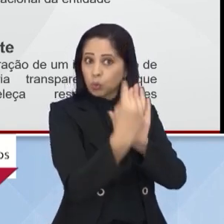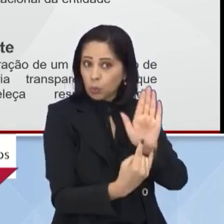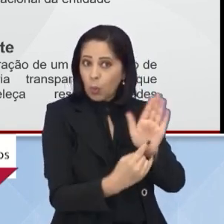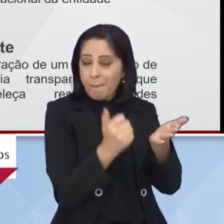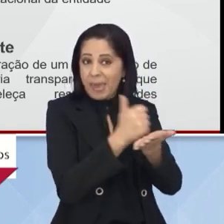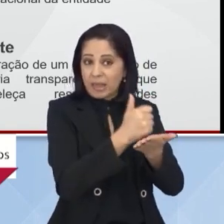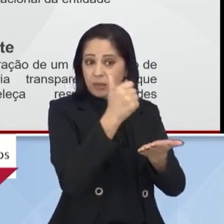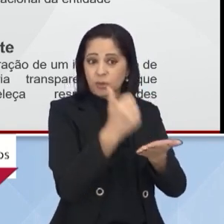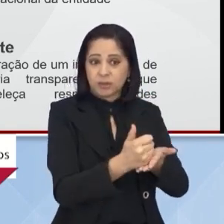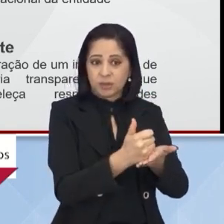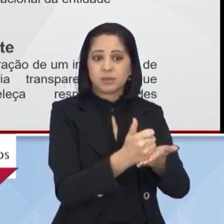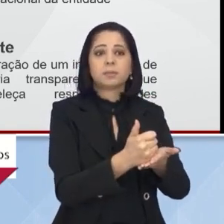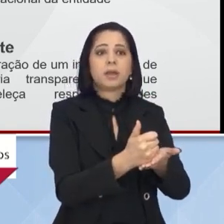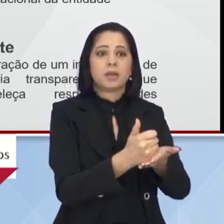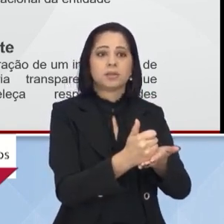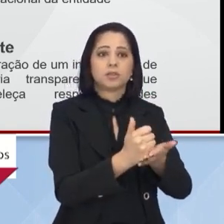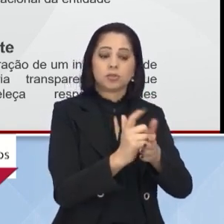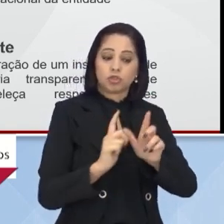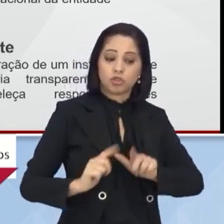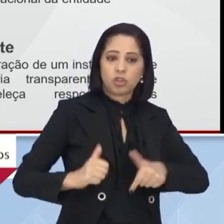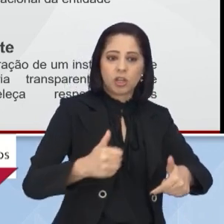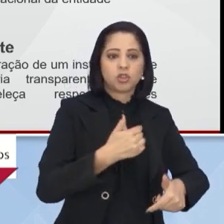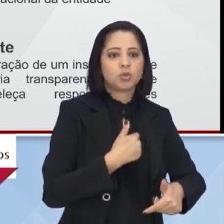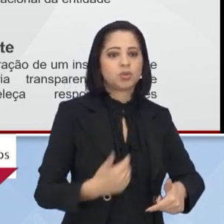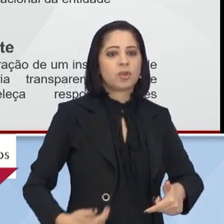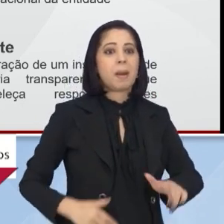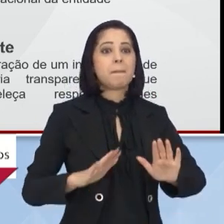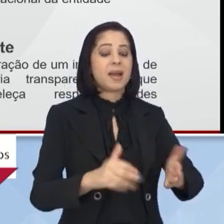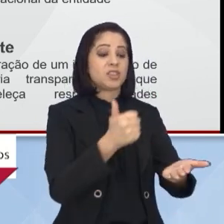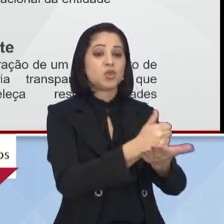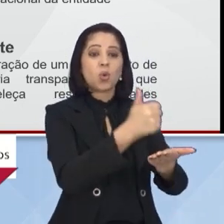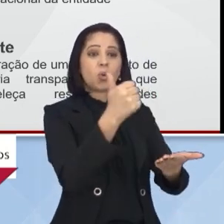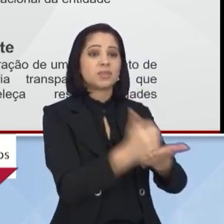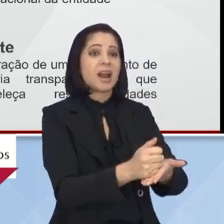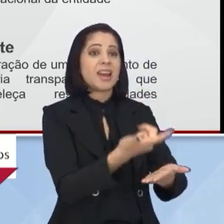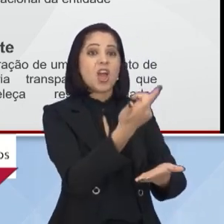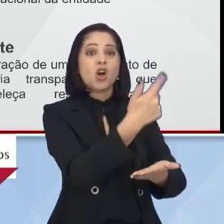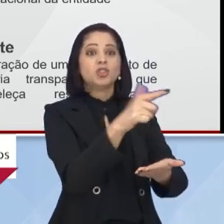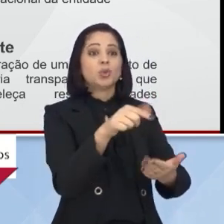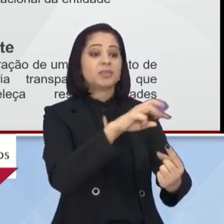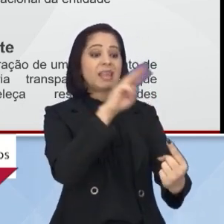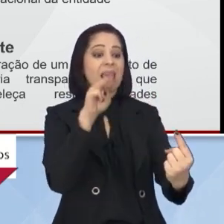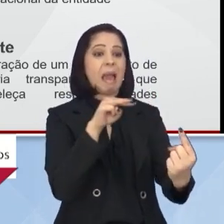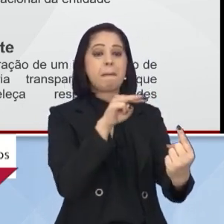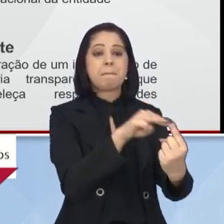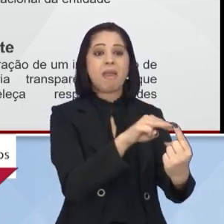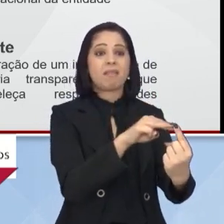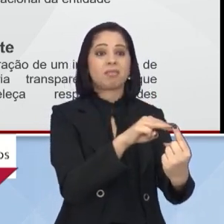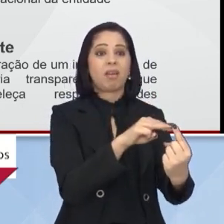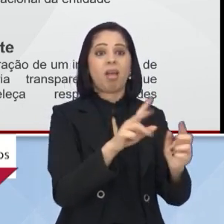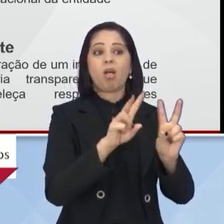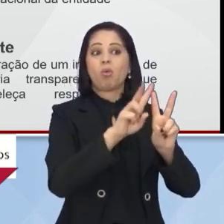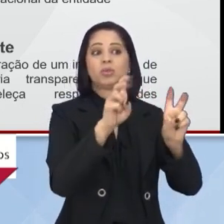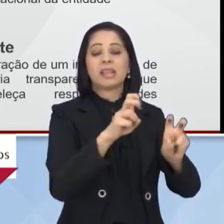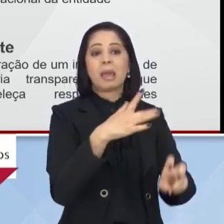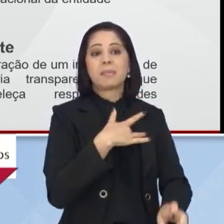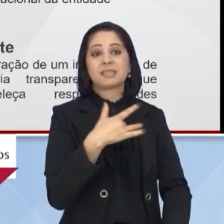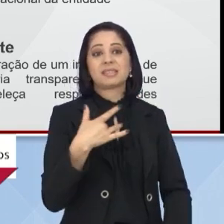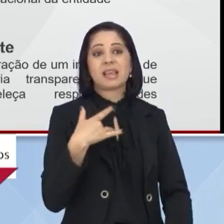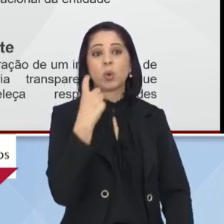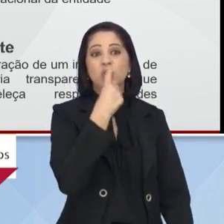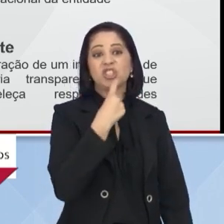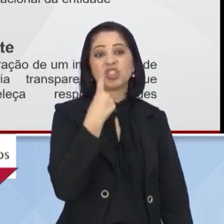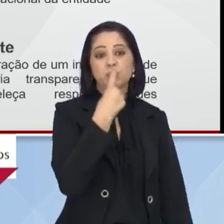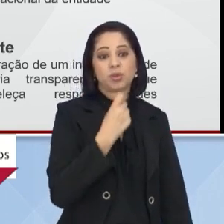efetivação desculpa de políticas públicas não tinha sequer uma meta relacionada a saúde bucal não havia